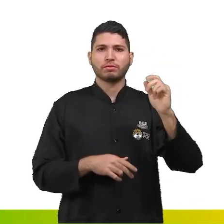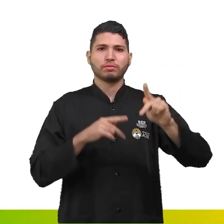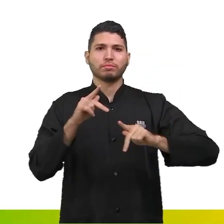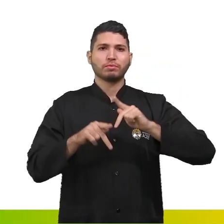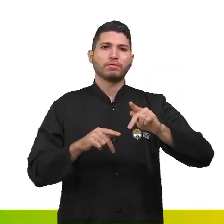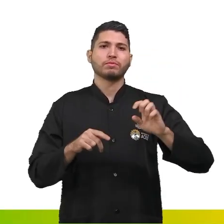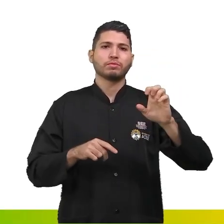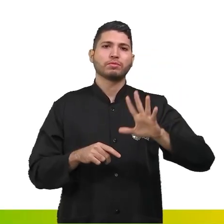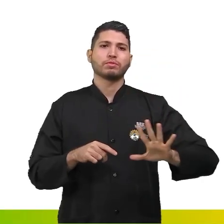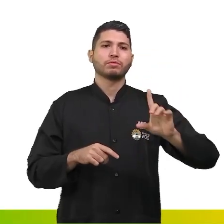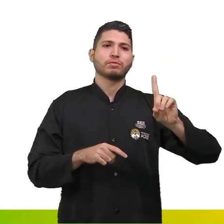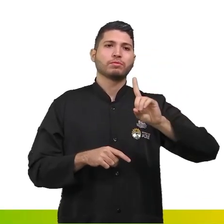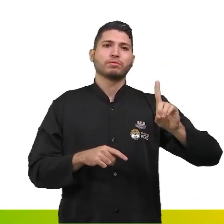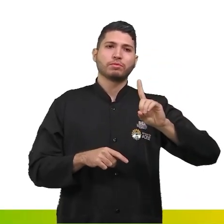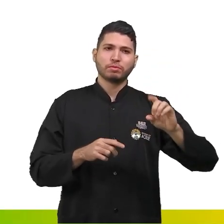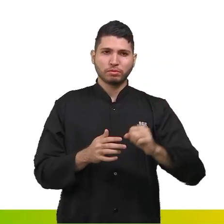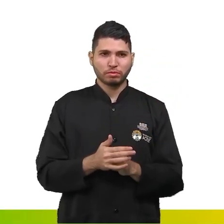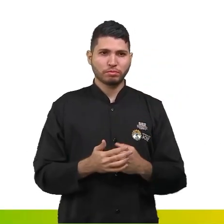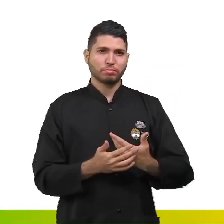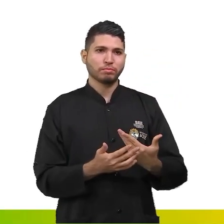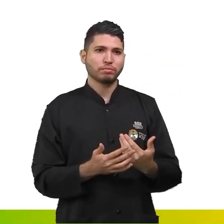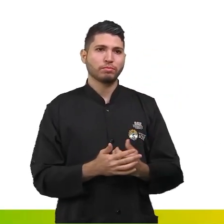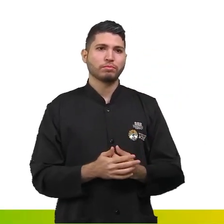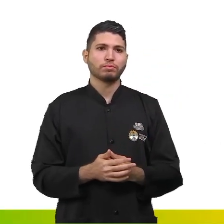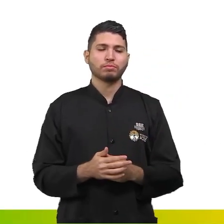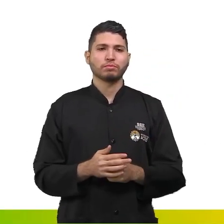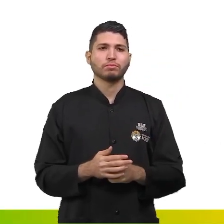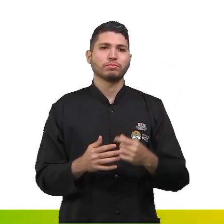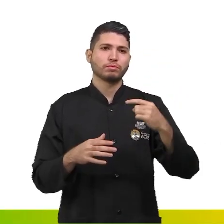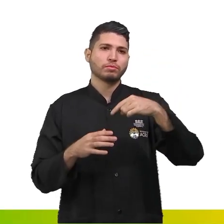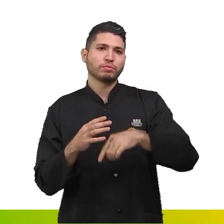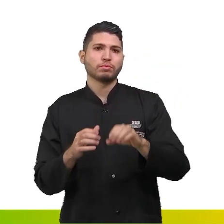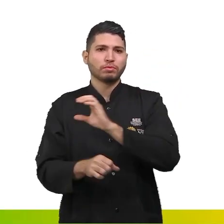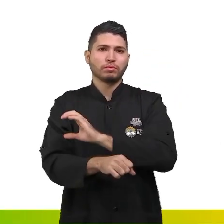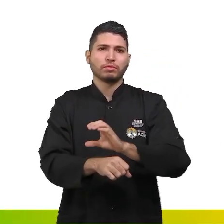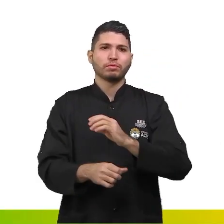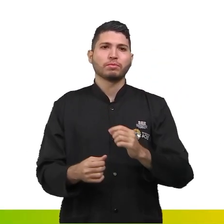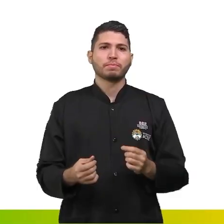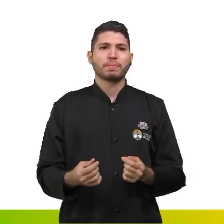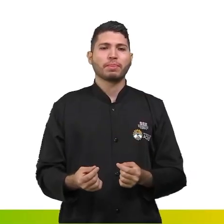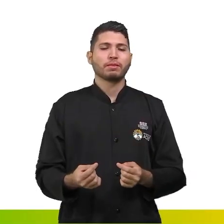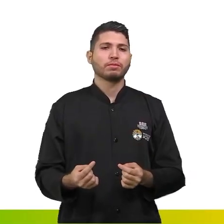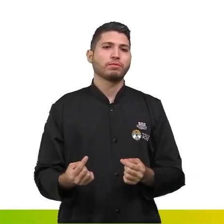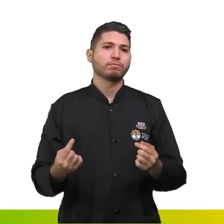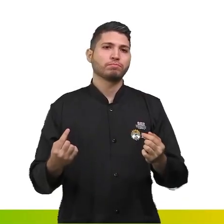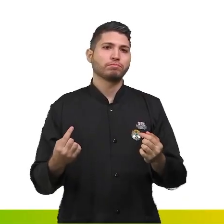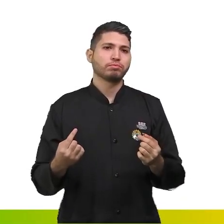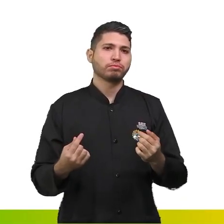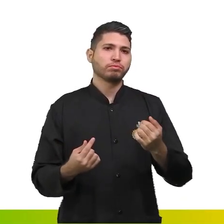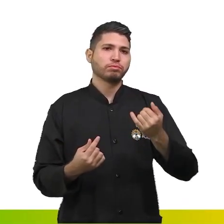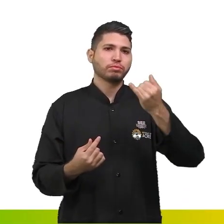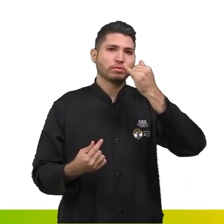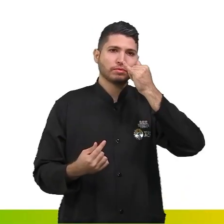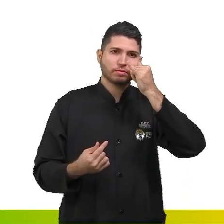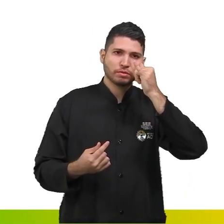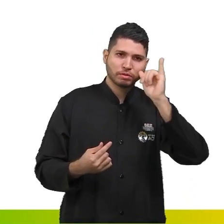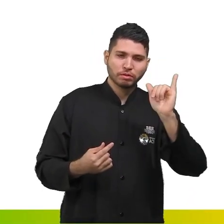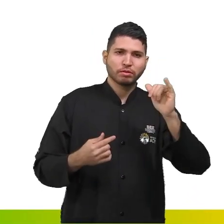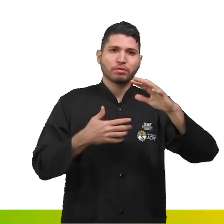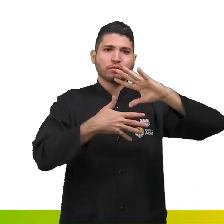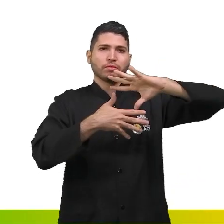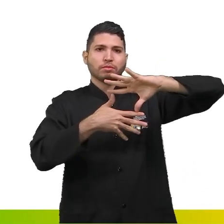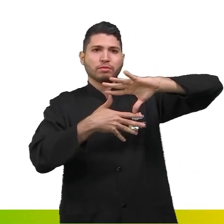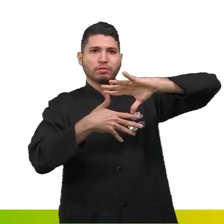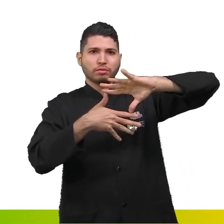europeus, enriquecimento cultural, combate ao etnocentrismo, ajuda no